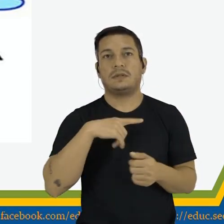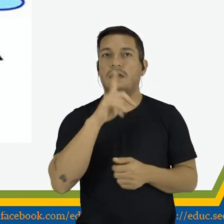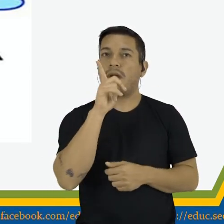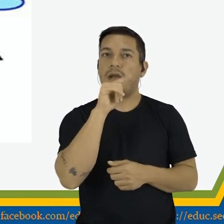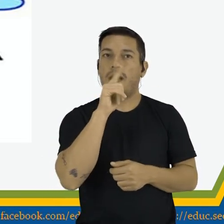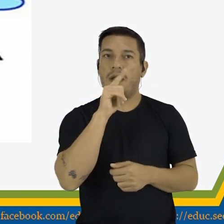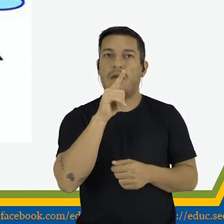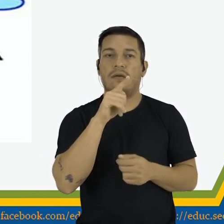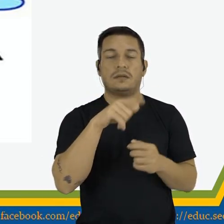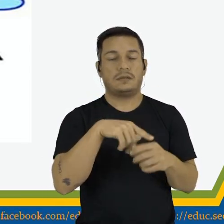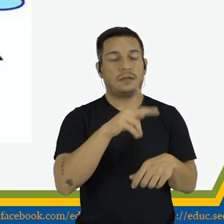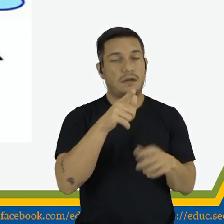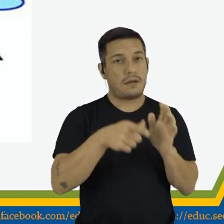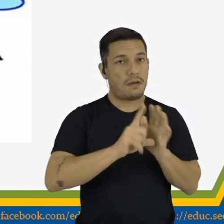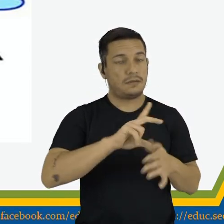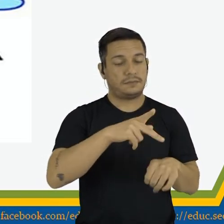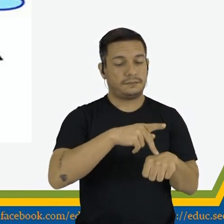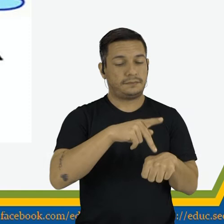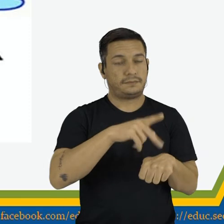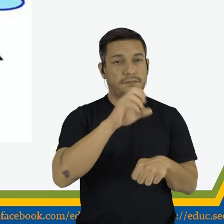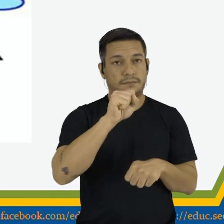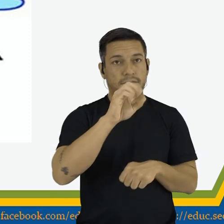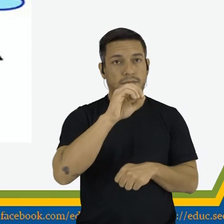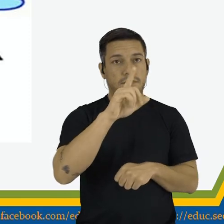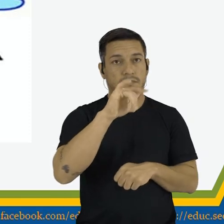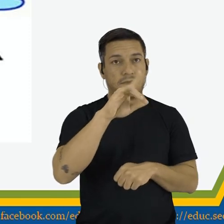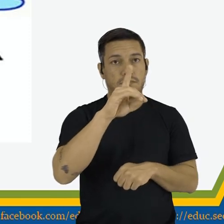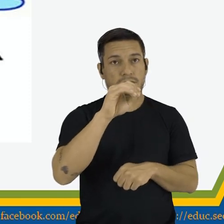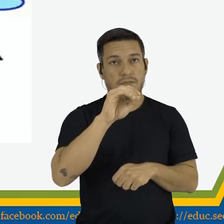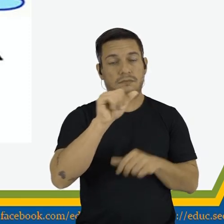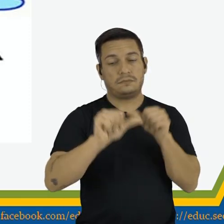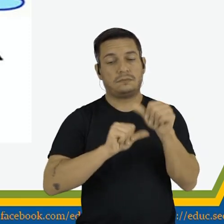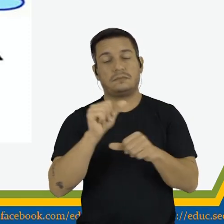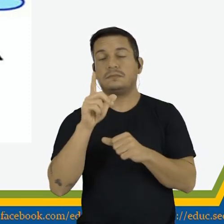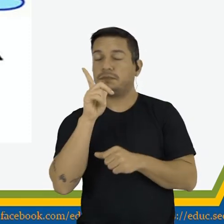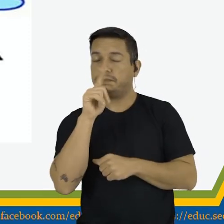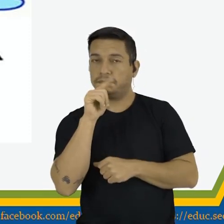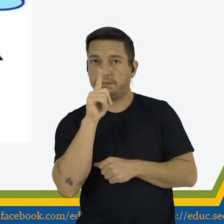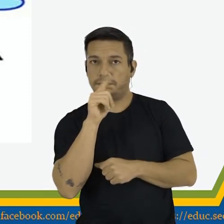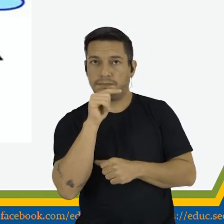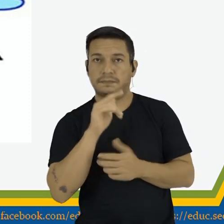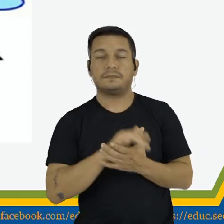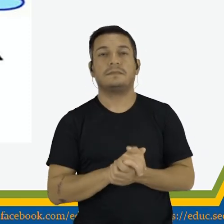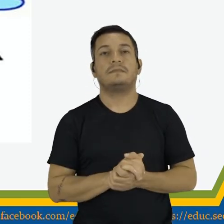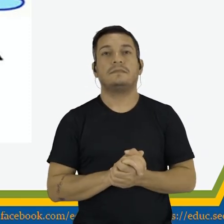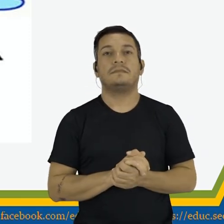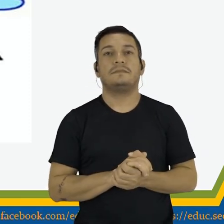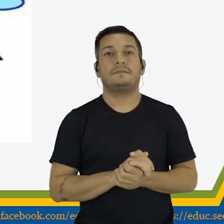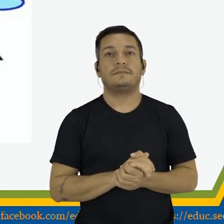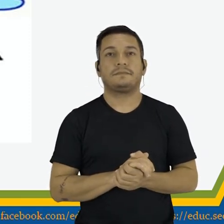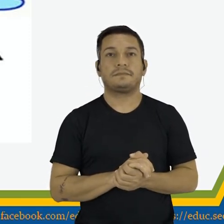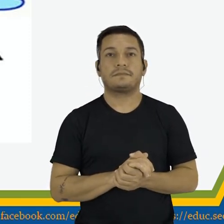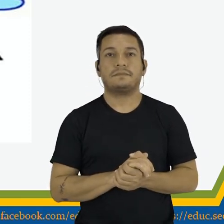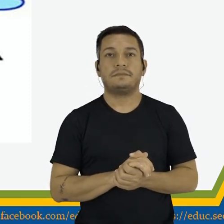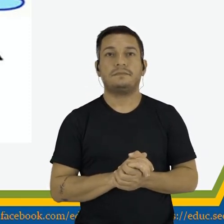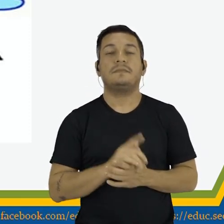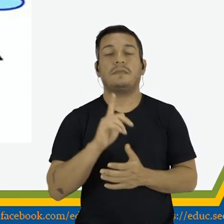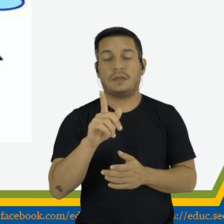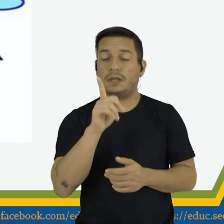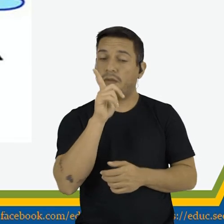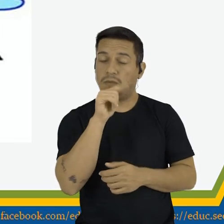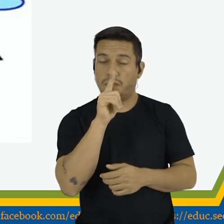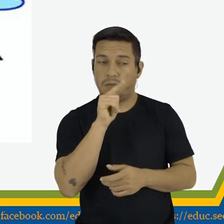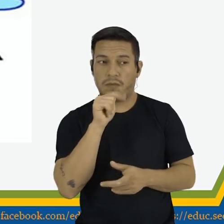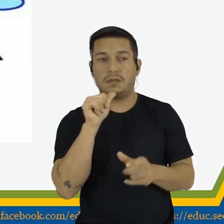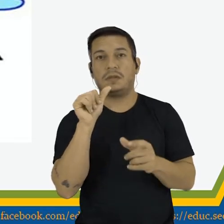água ela estava no estado sólido e passou para o estado líquido. Já quando a água passa do estado